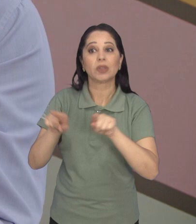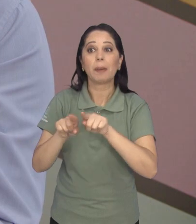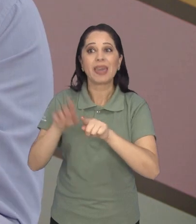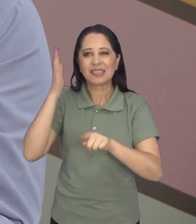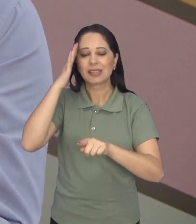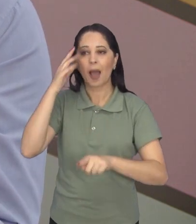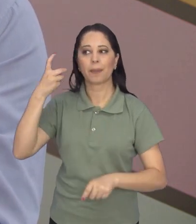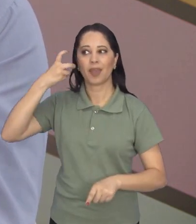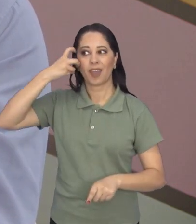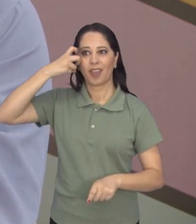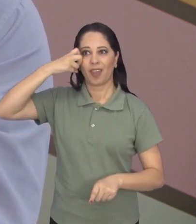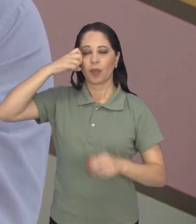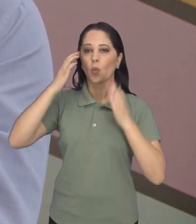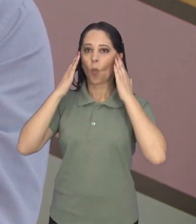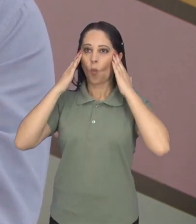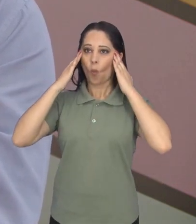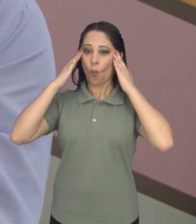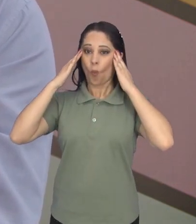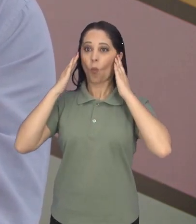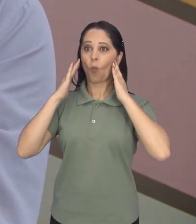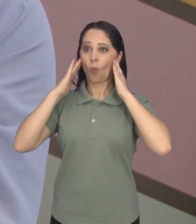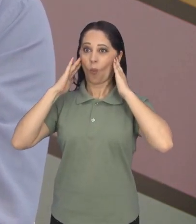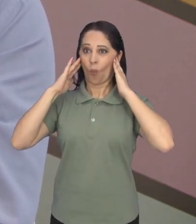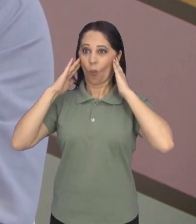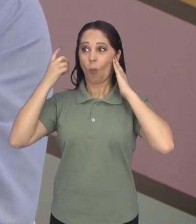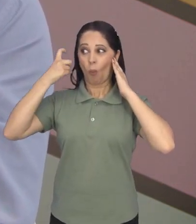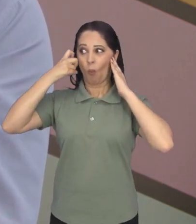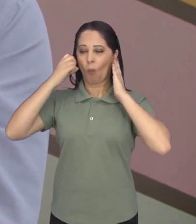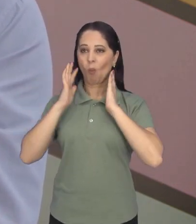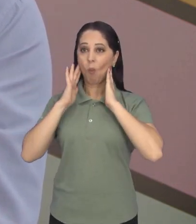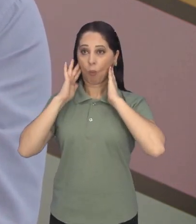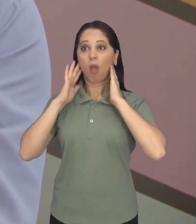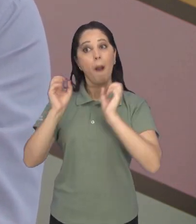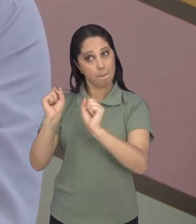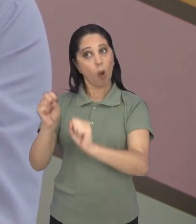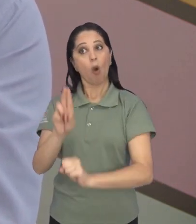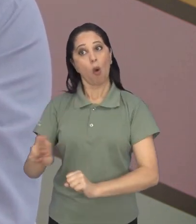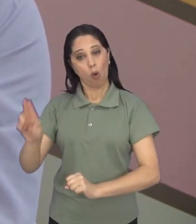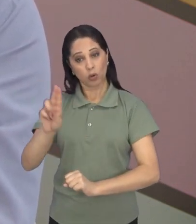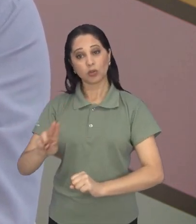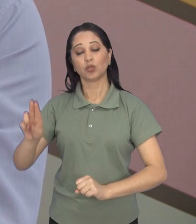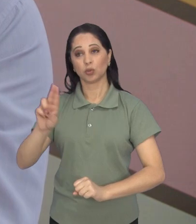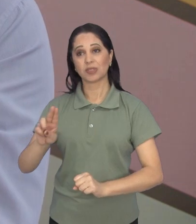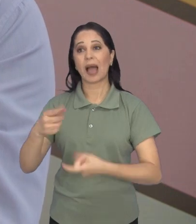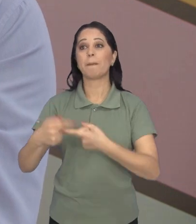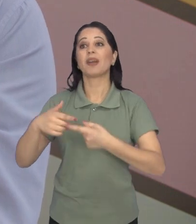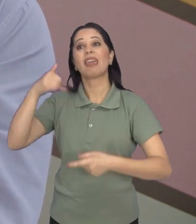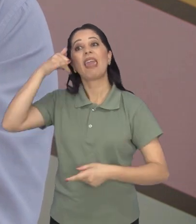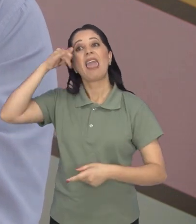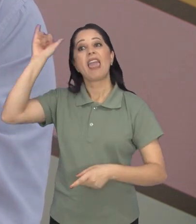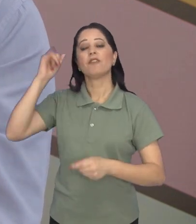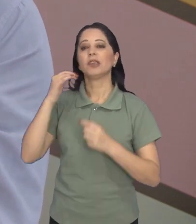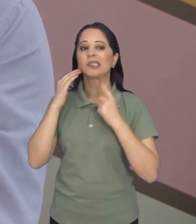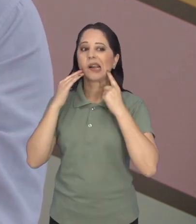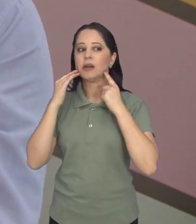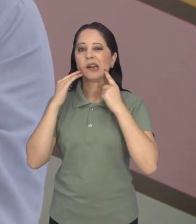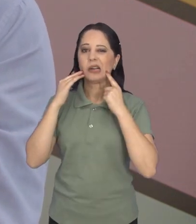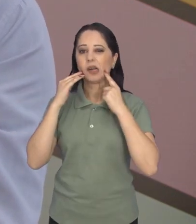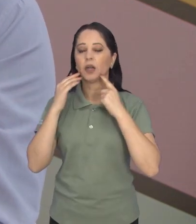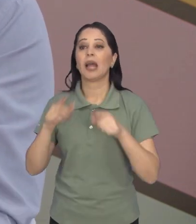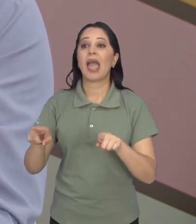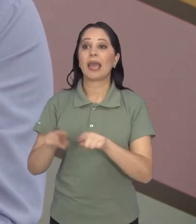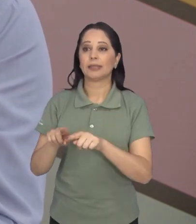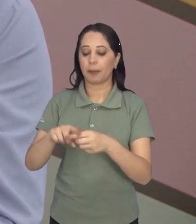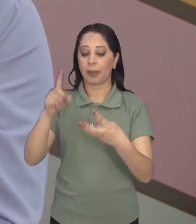disse, toxina botulínica para os tiques vocalizatórios, para o indivíduo parar de ter esses sons vocalizatórios, principalmente os grunhidos. E